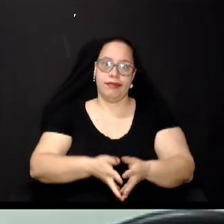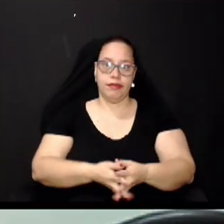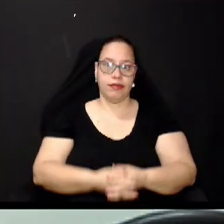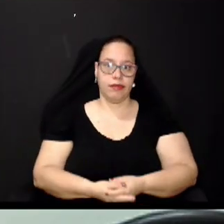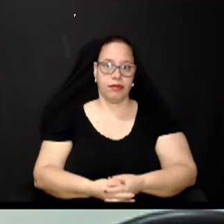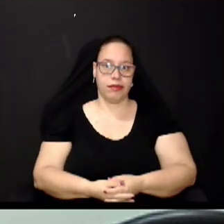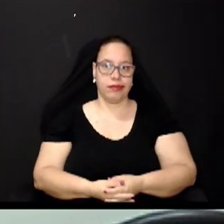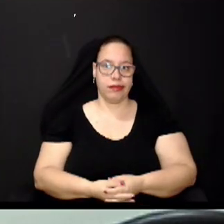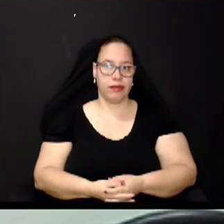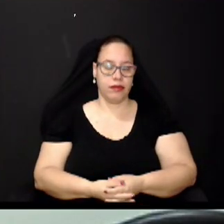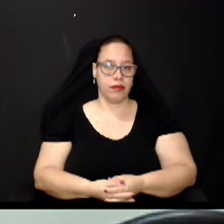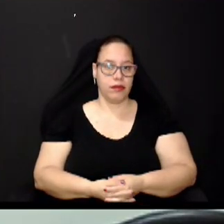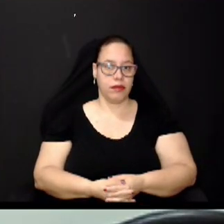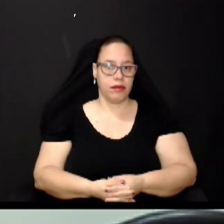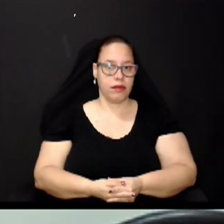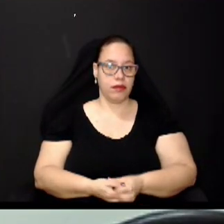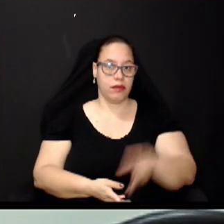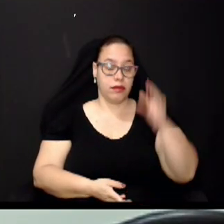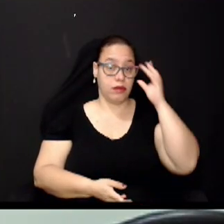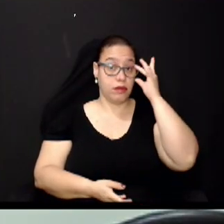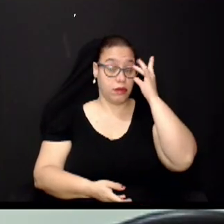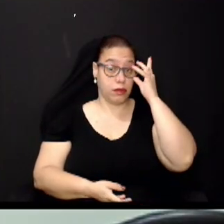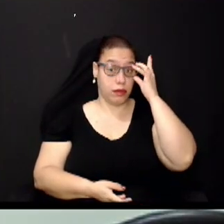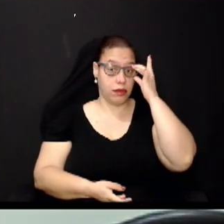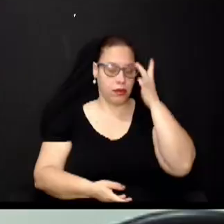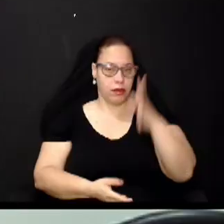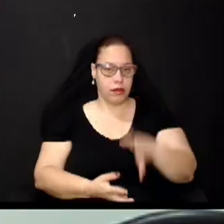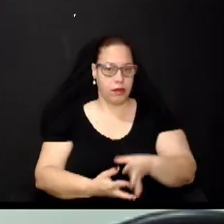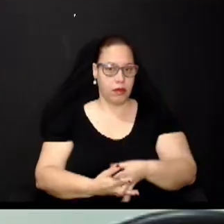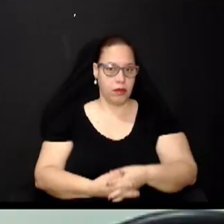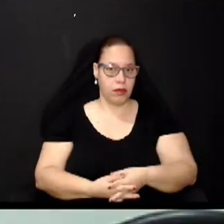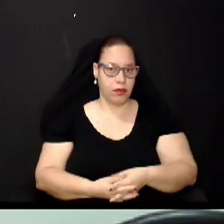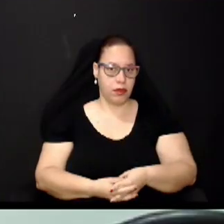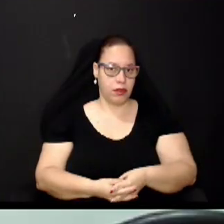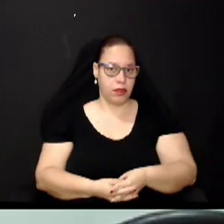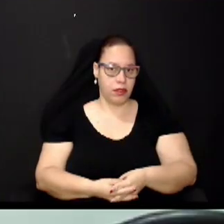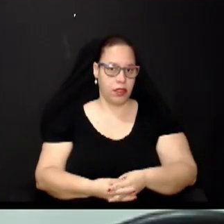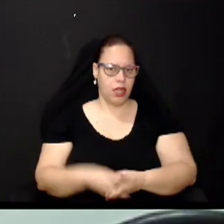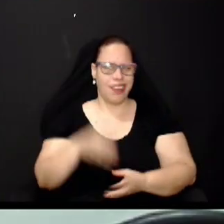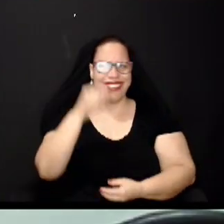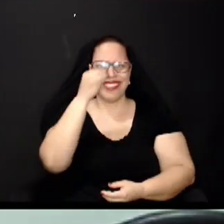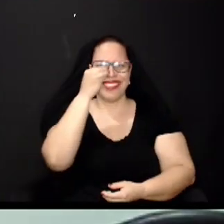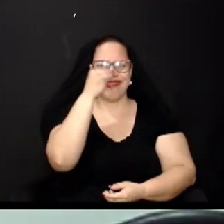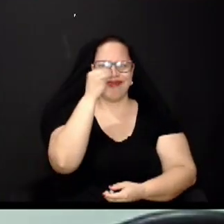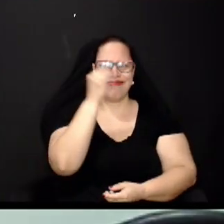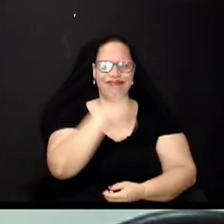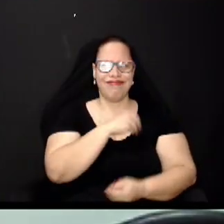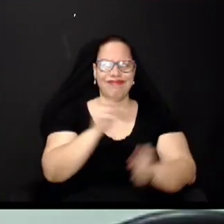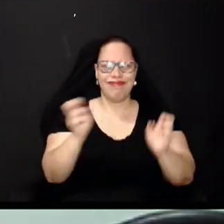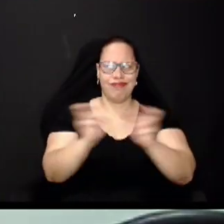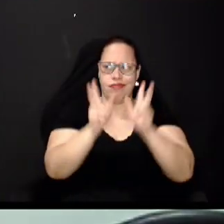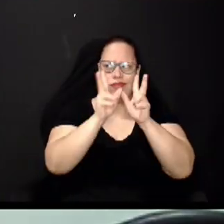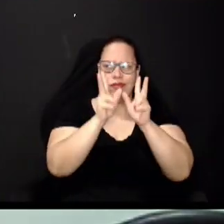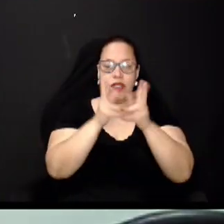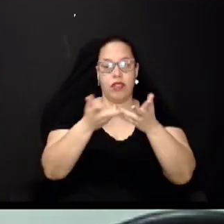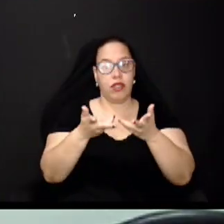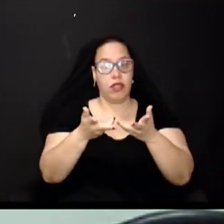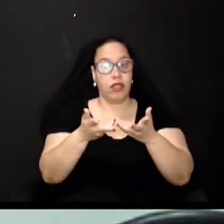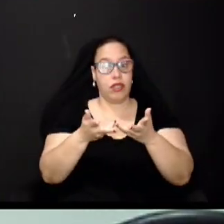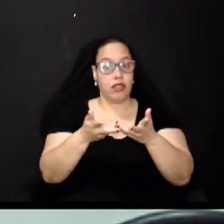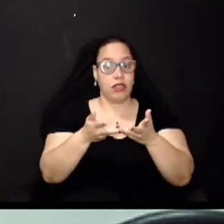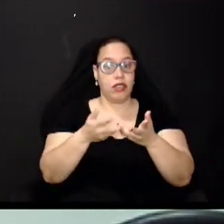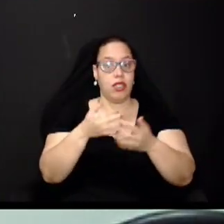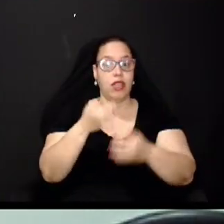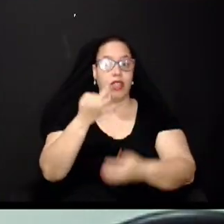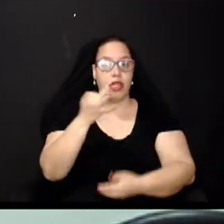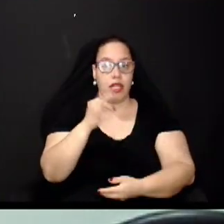impulsos vão fazer com que a gente negligencie alguns sinais, né? E amor é diferente de